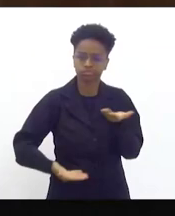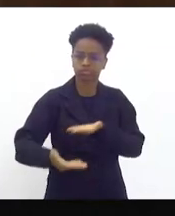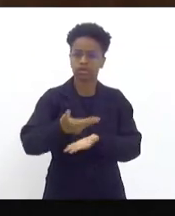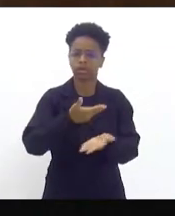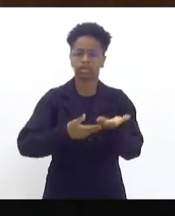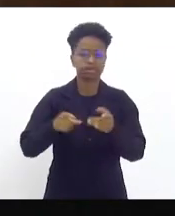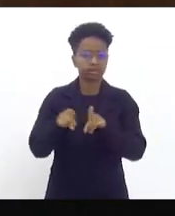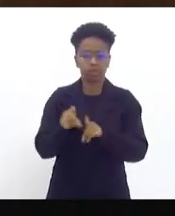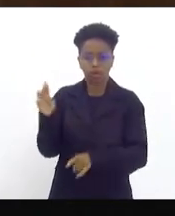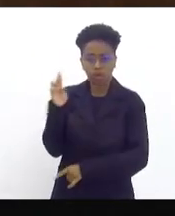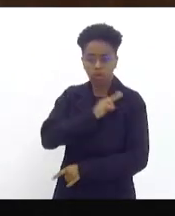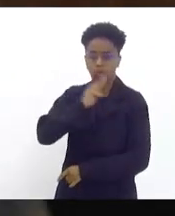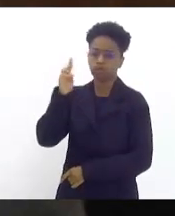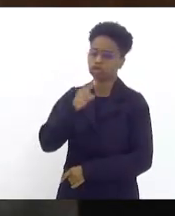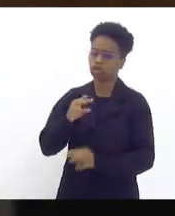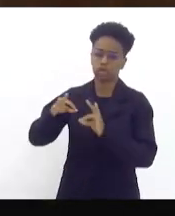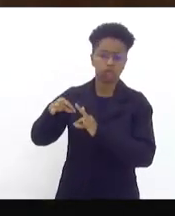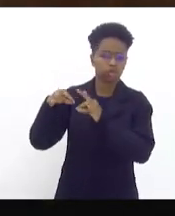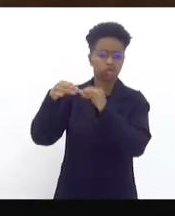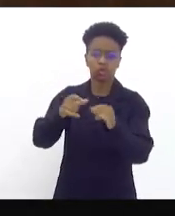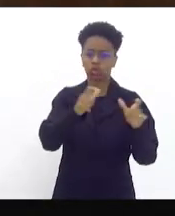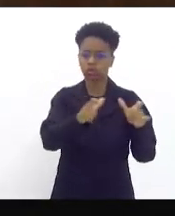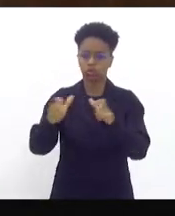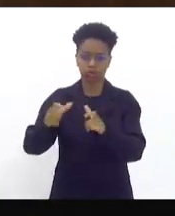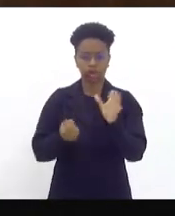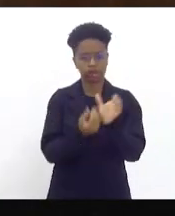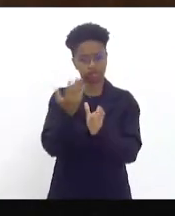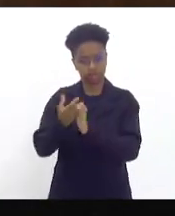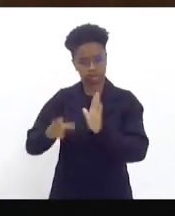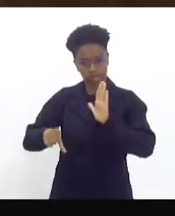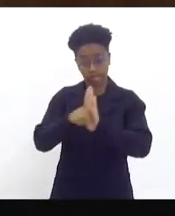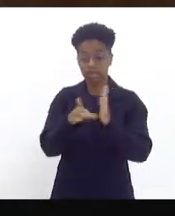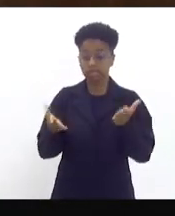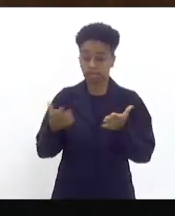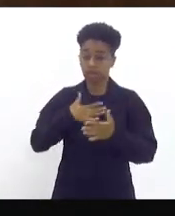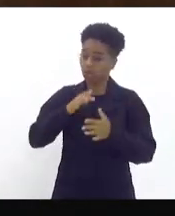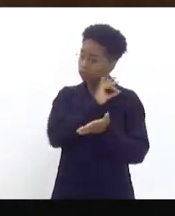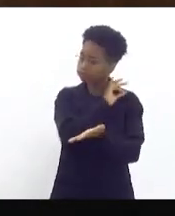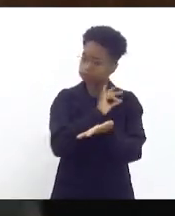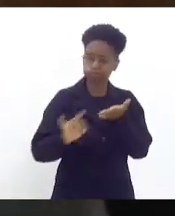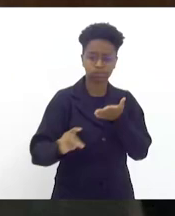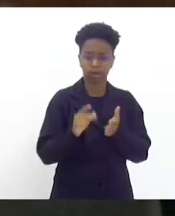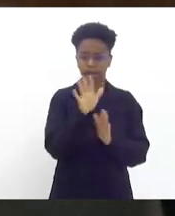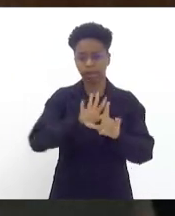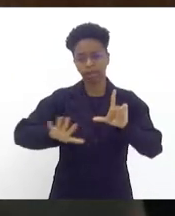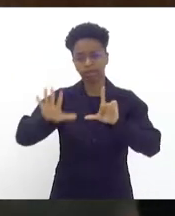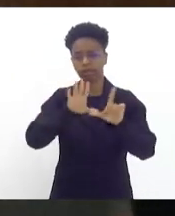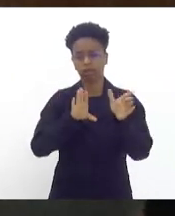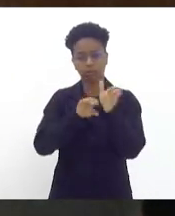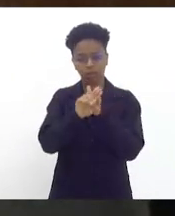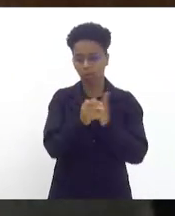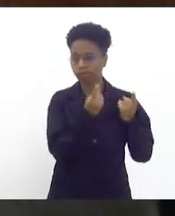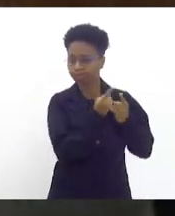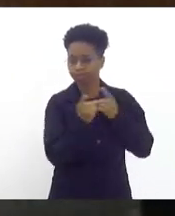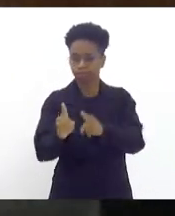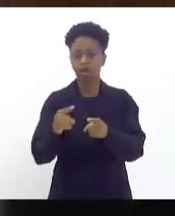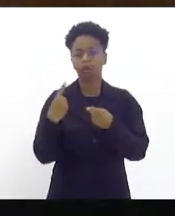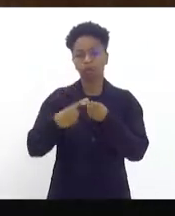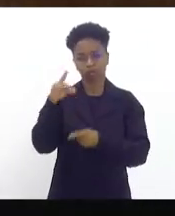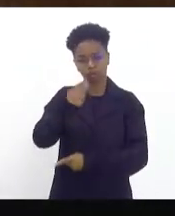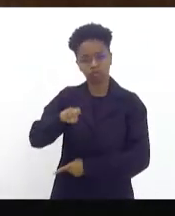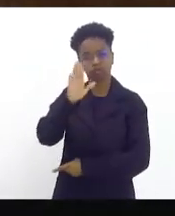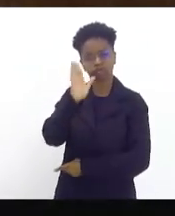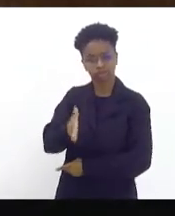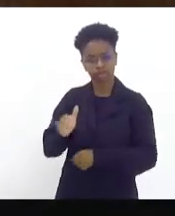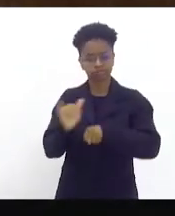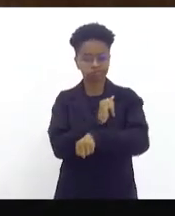e urgente em todas as casas Legislativa então fica aqui o meu repúdio a plataforma Google que utilizou já